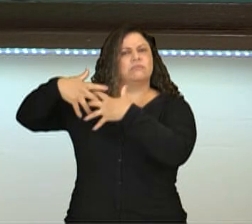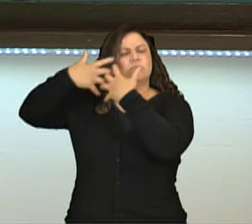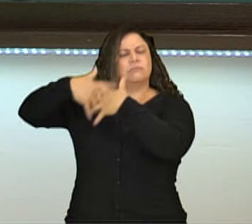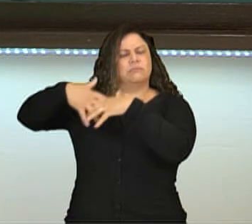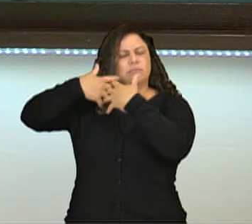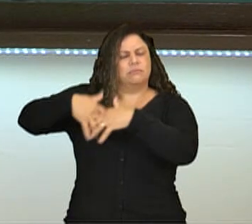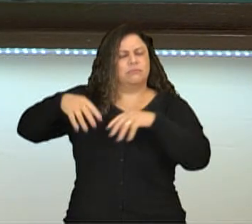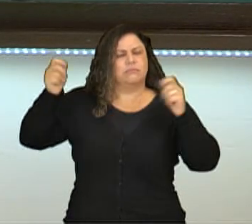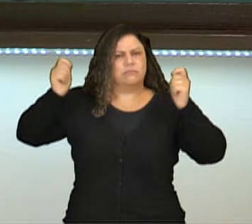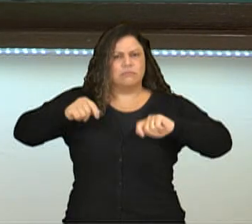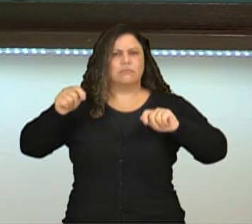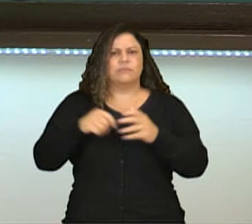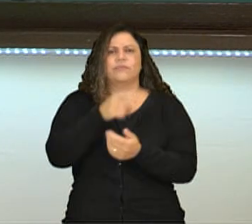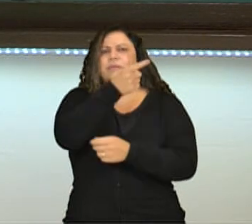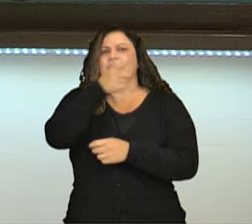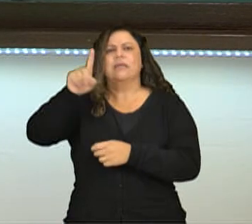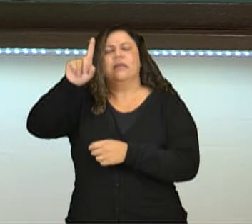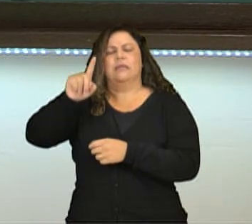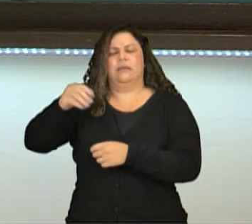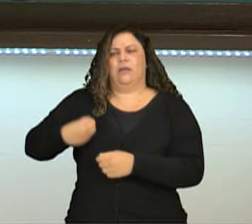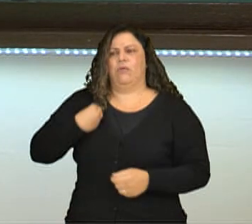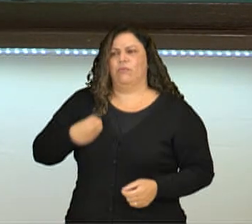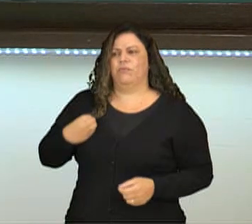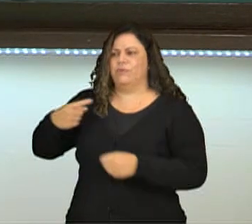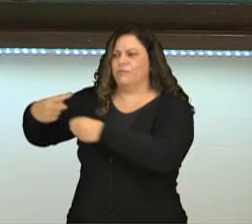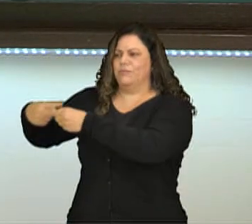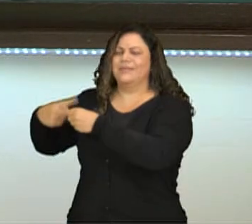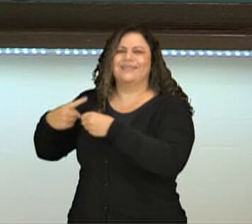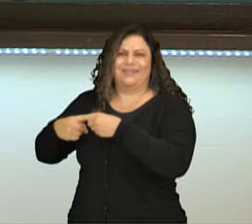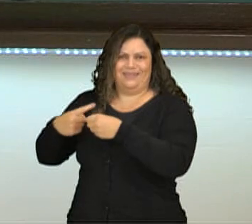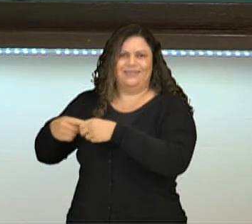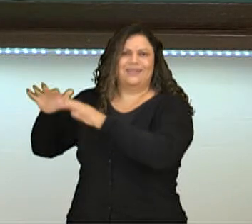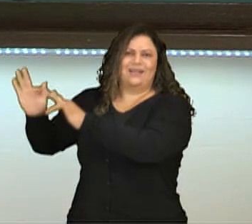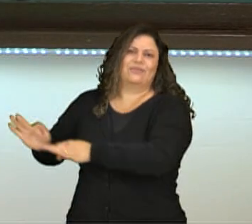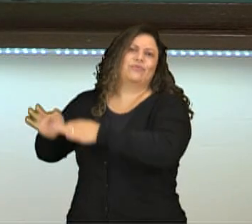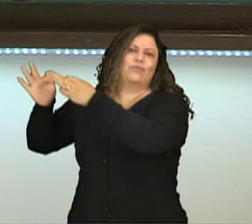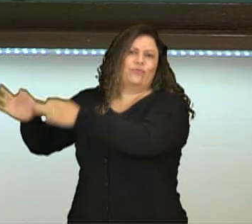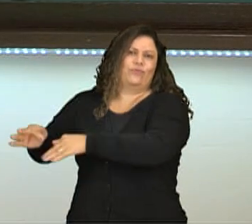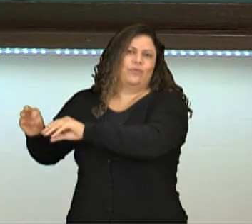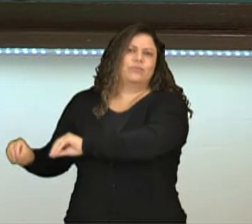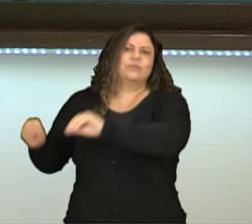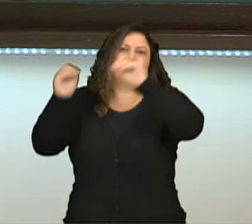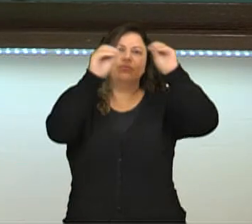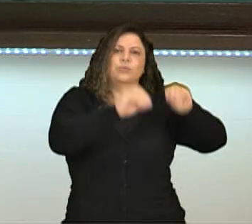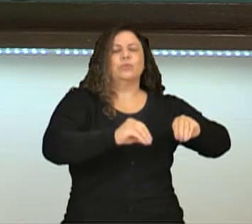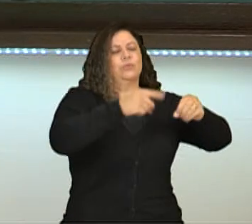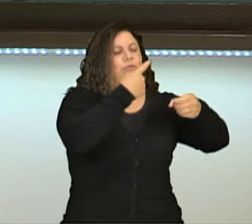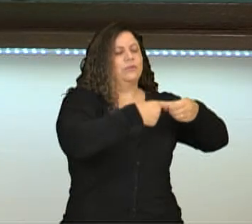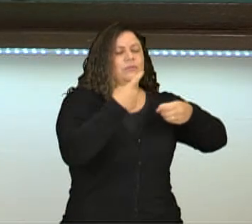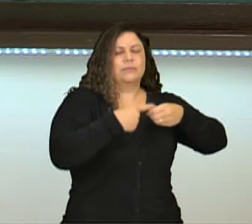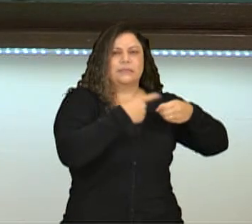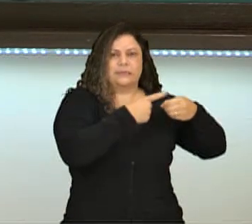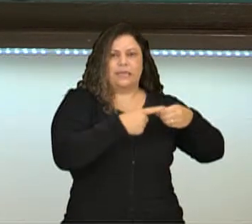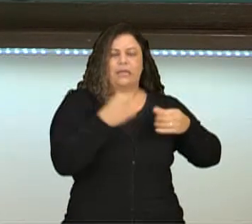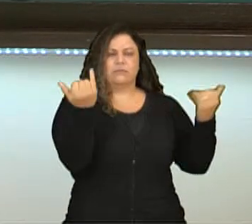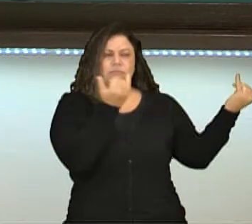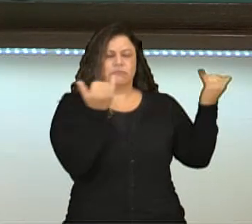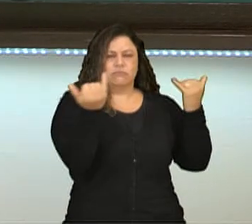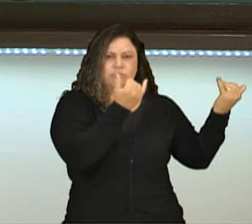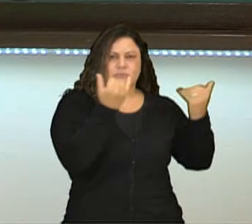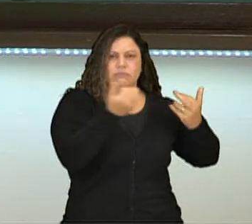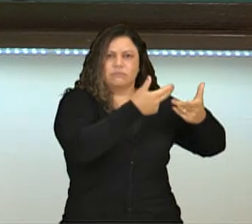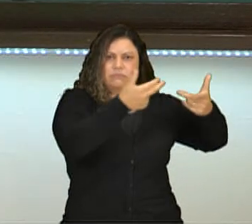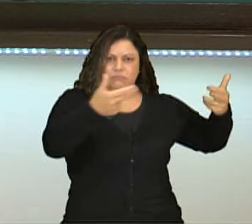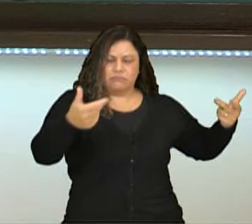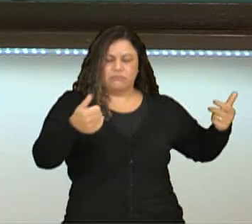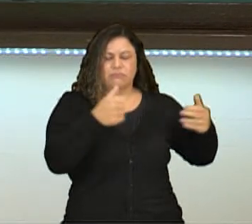tá? Que não vive mais nos feudos, que passa a viver nas cidades, que passa a ter acesso a mais informações e aí vai